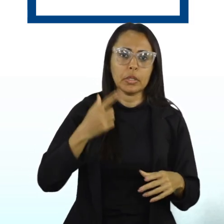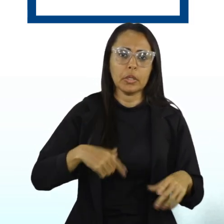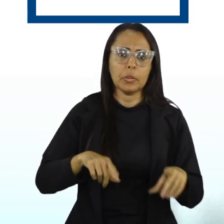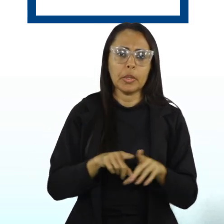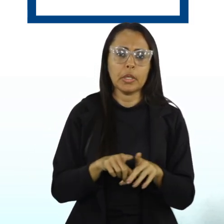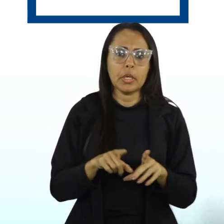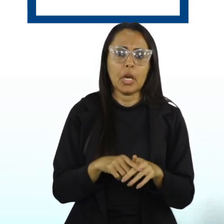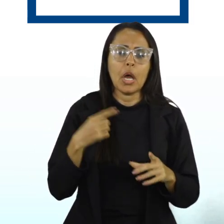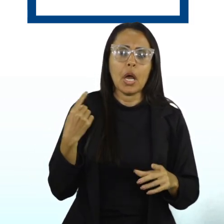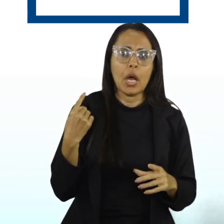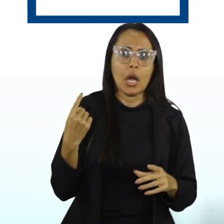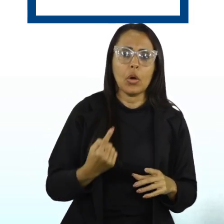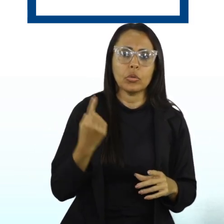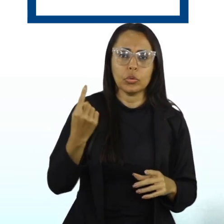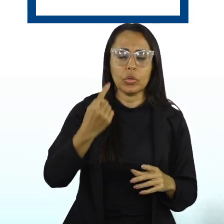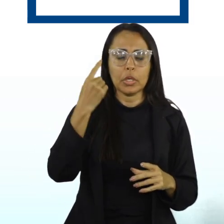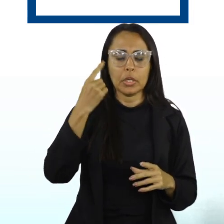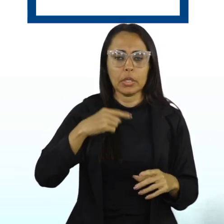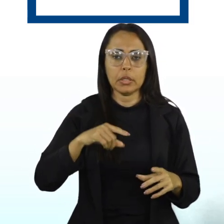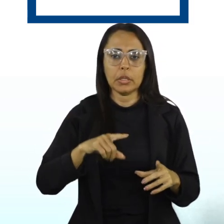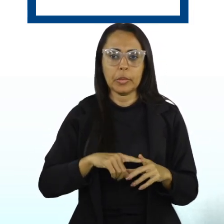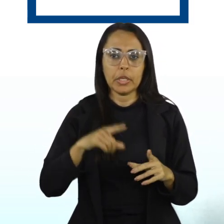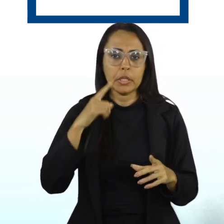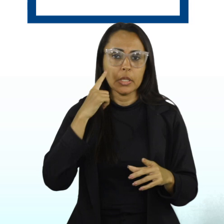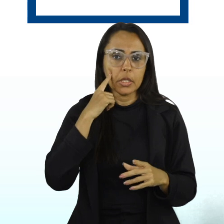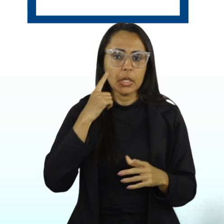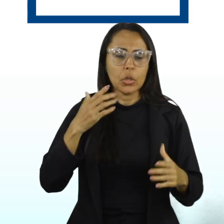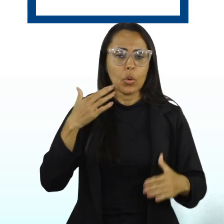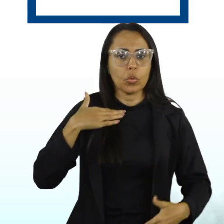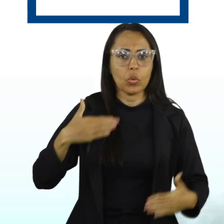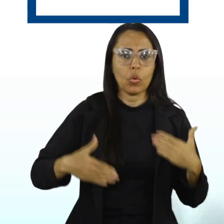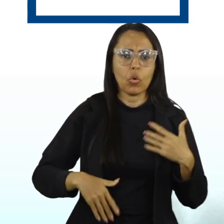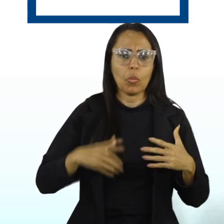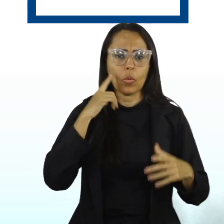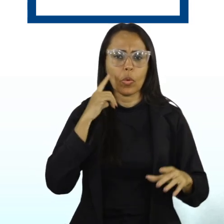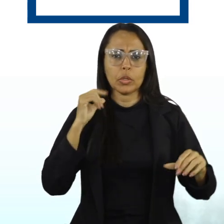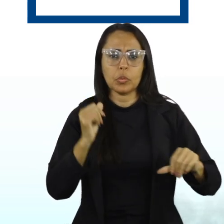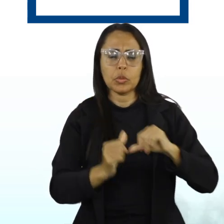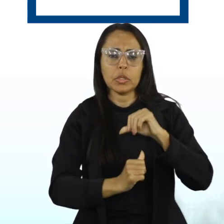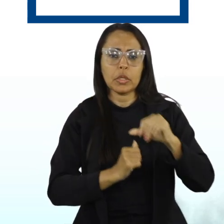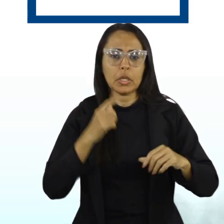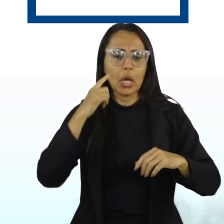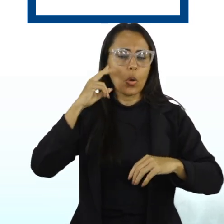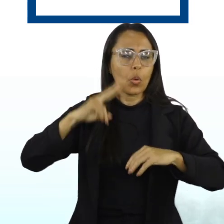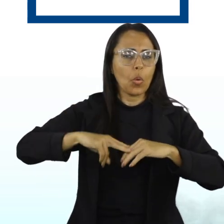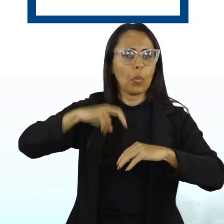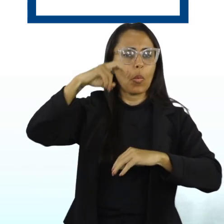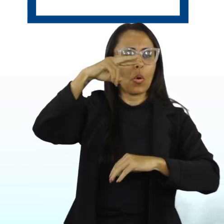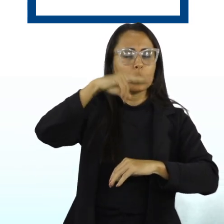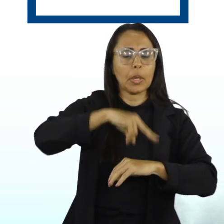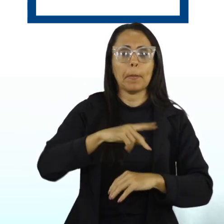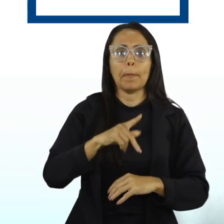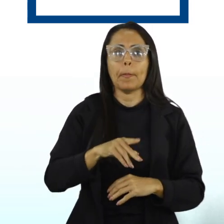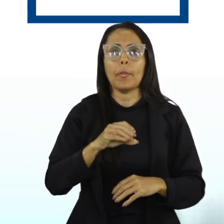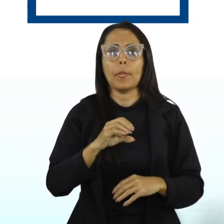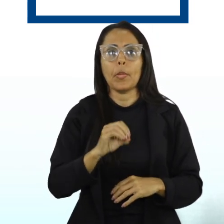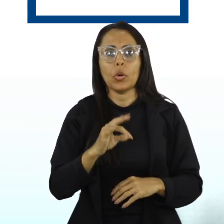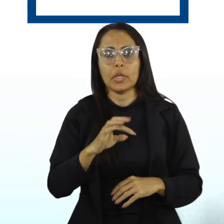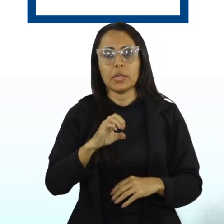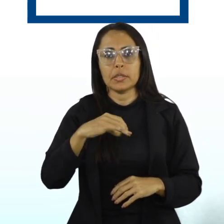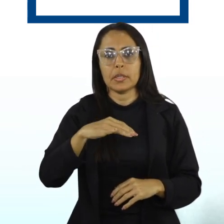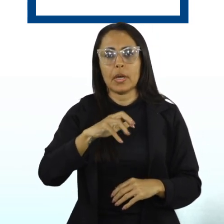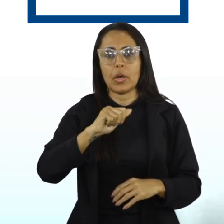uma altura nós temos a energia potencial gravitacional e um corpo quando deforma uma mola nós temos a energia potencial